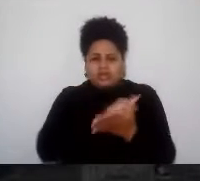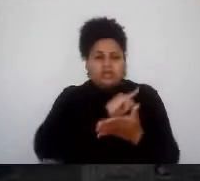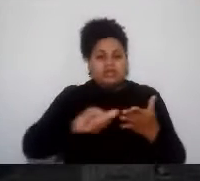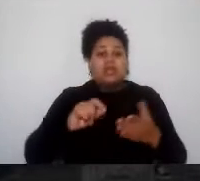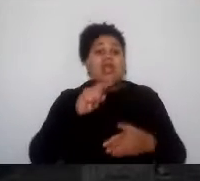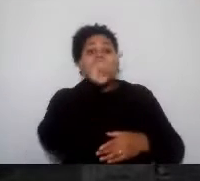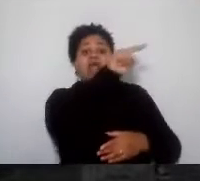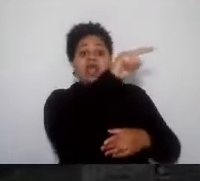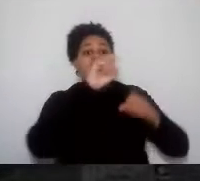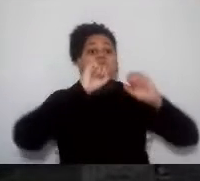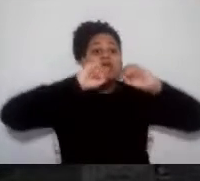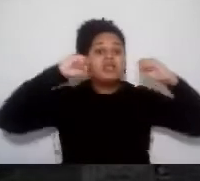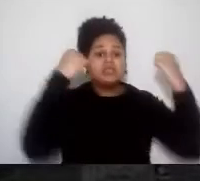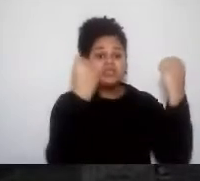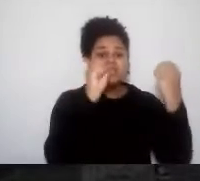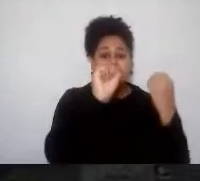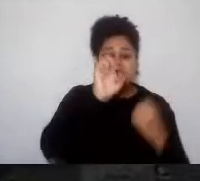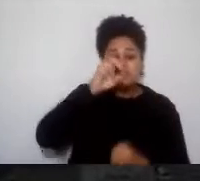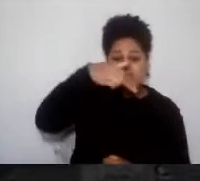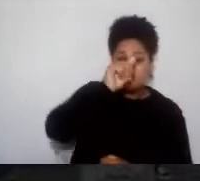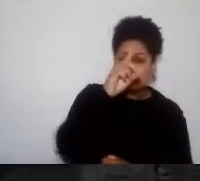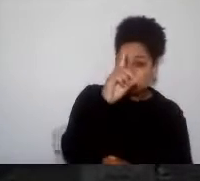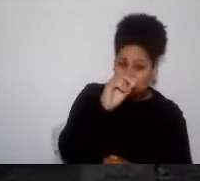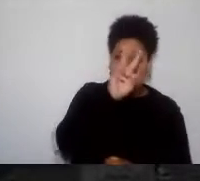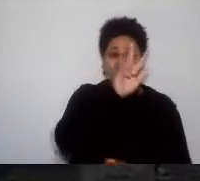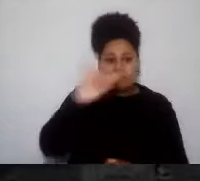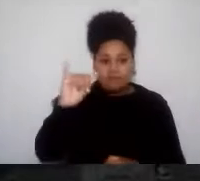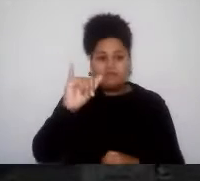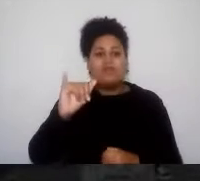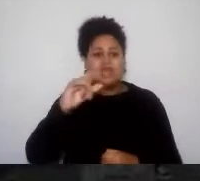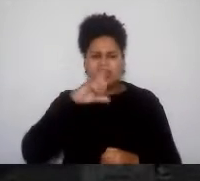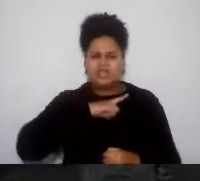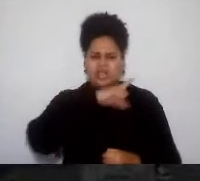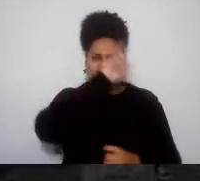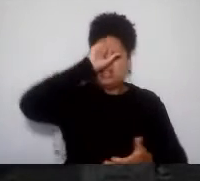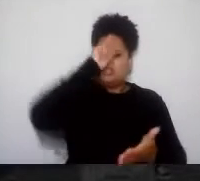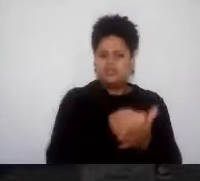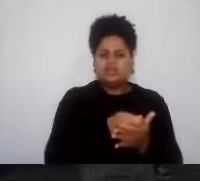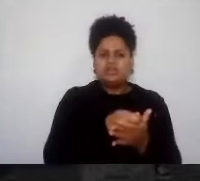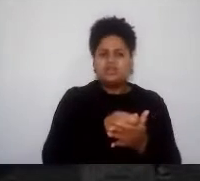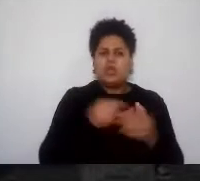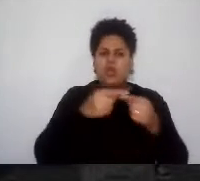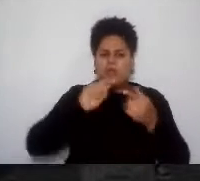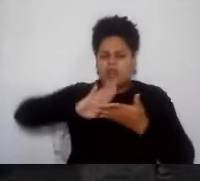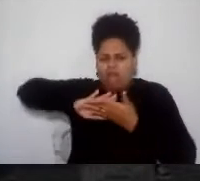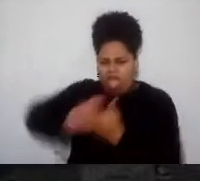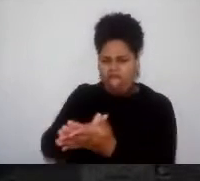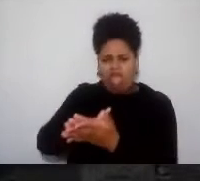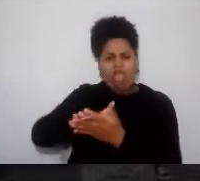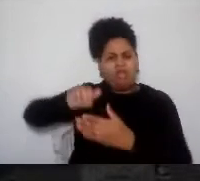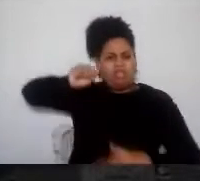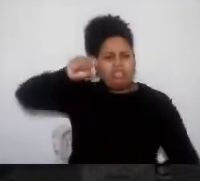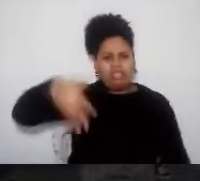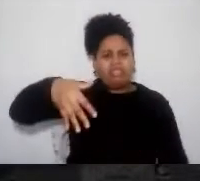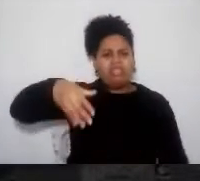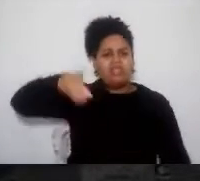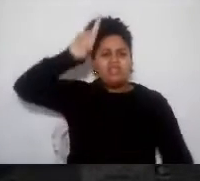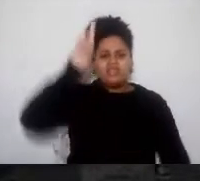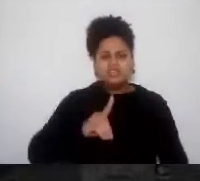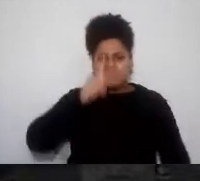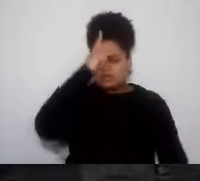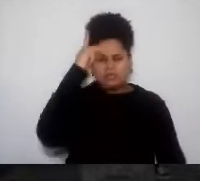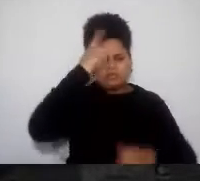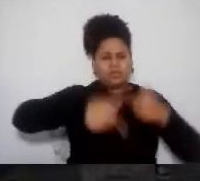essa arbitrariedade que fere os trabalhadores, fere os nossos direitos e fere